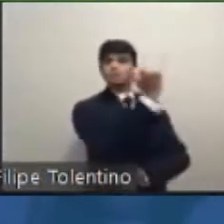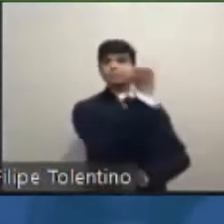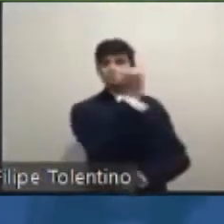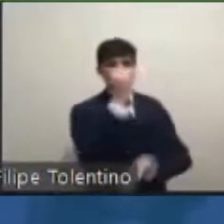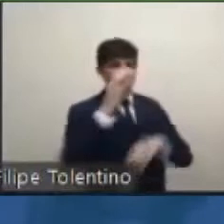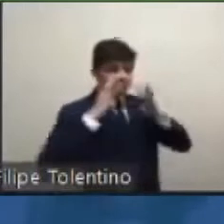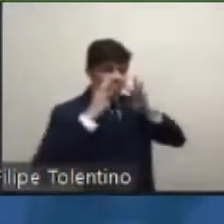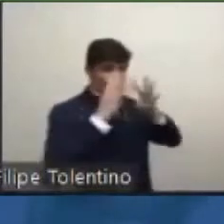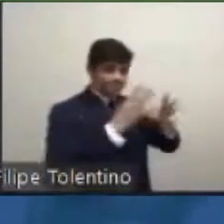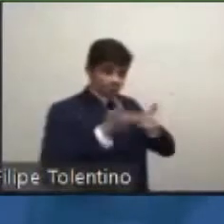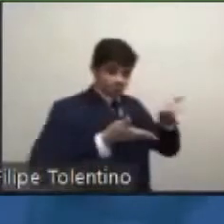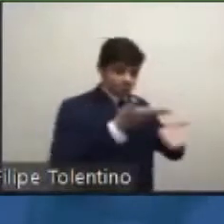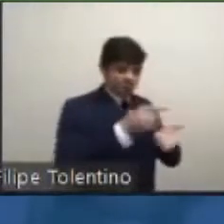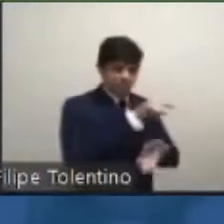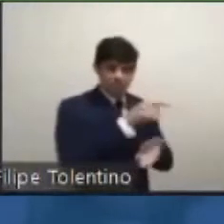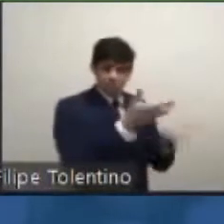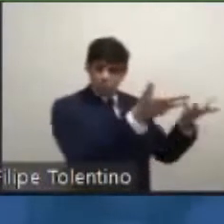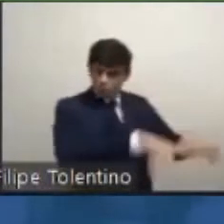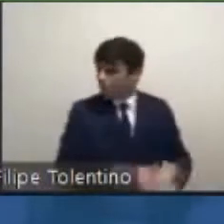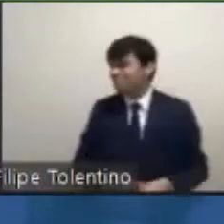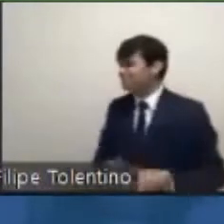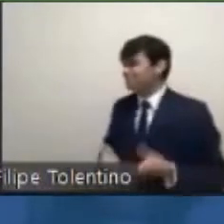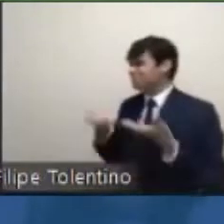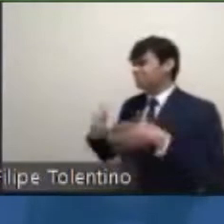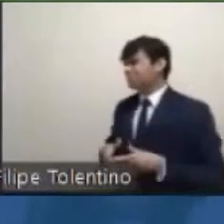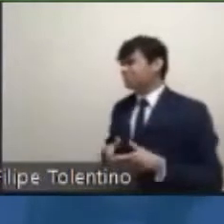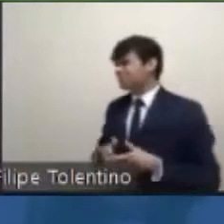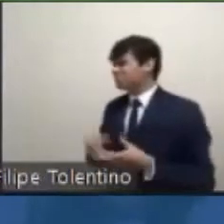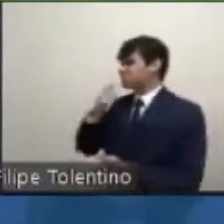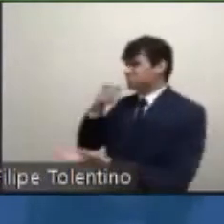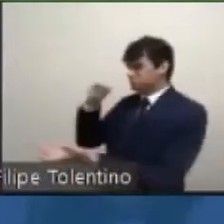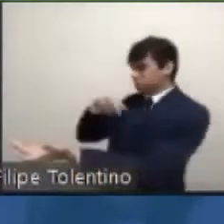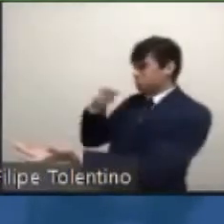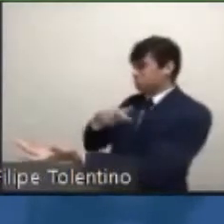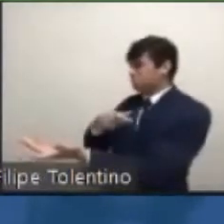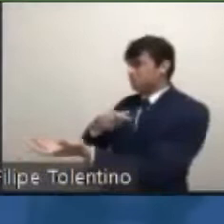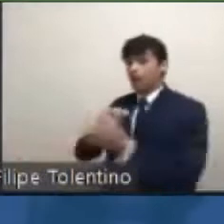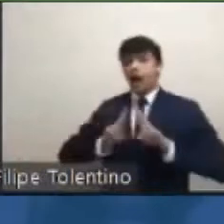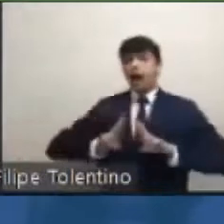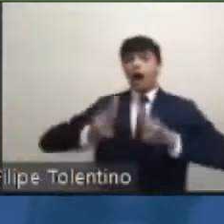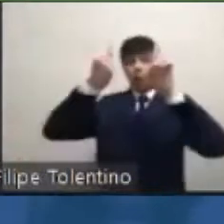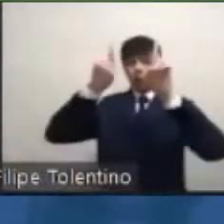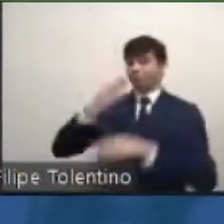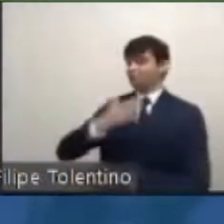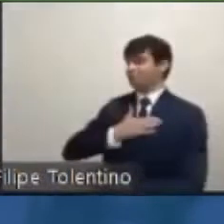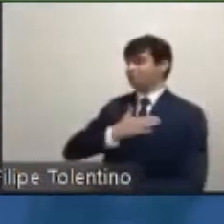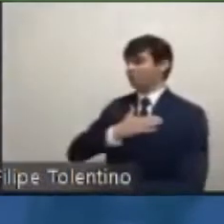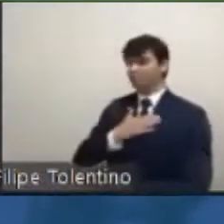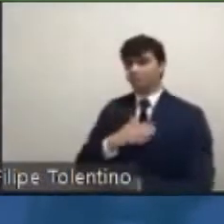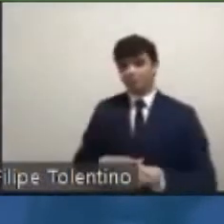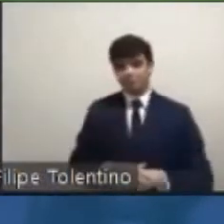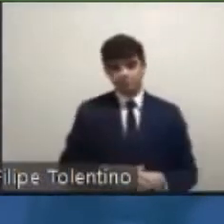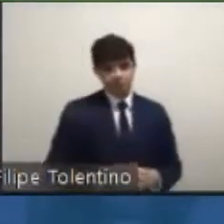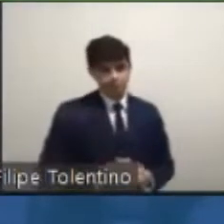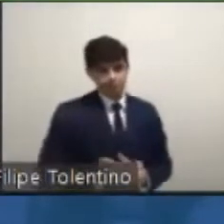Quando ele recusa determinado procedimento, é ele que assume a responsabilidade. Então, nesse caso, a responsabilidade recai sobre o paciente,